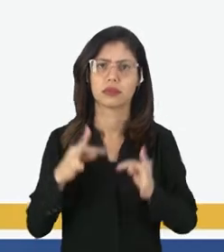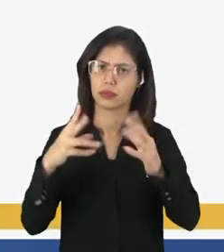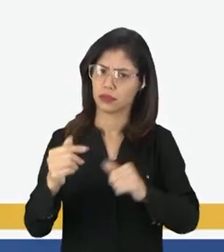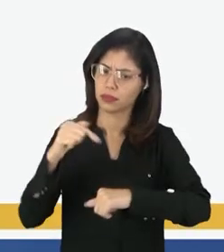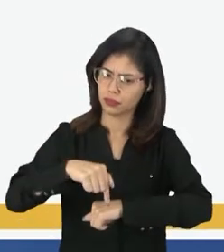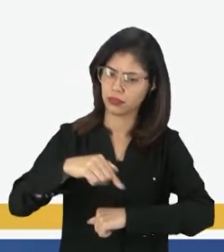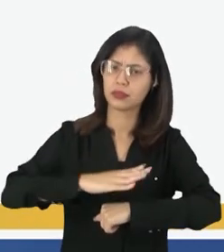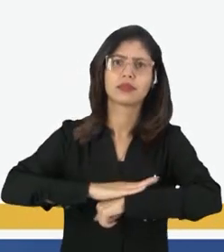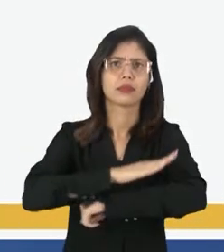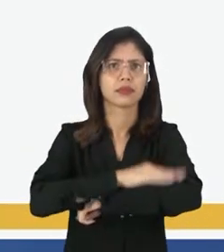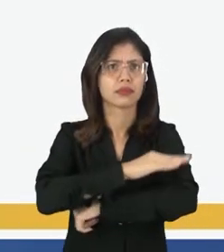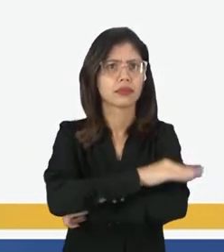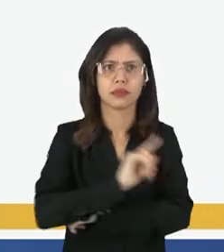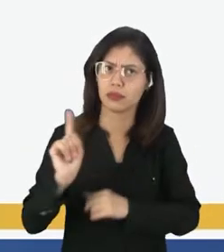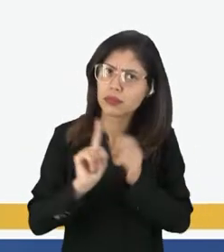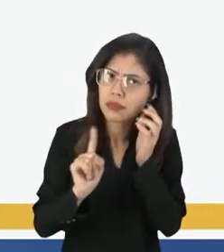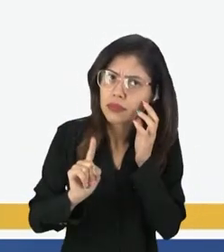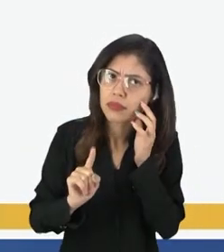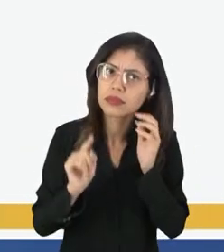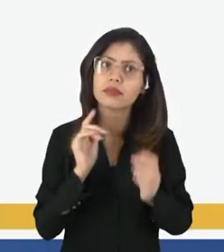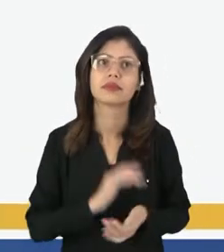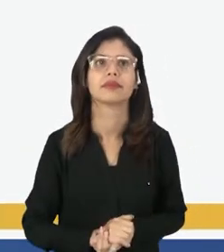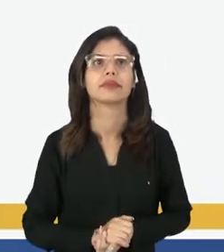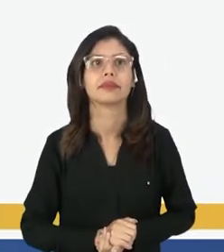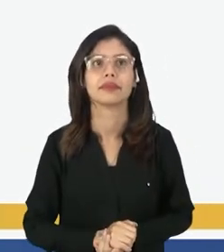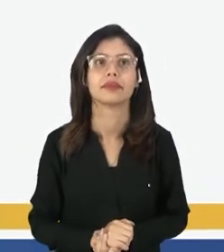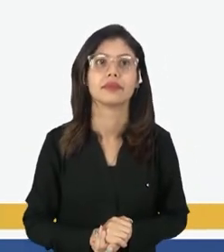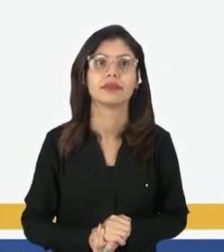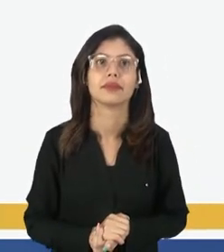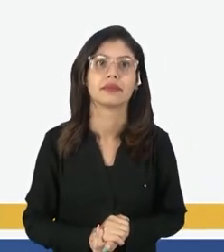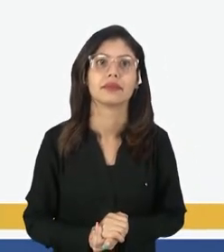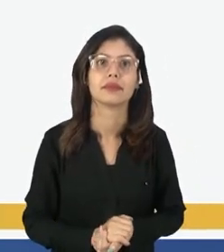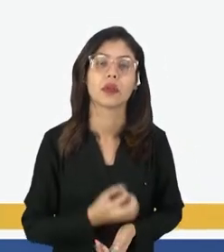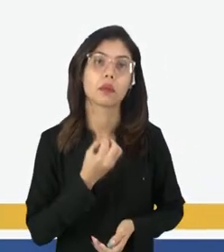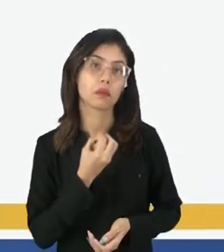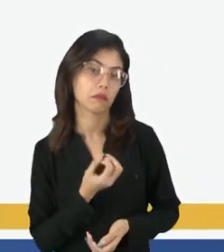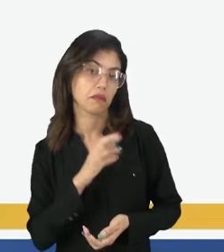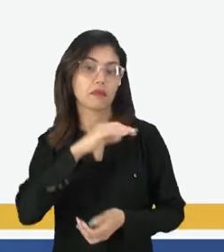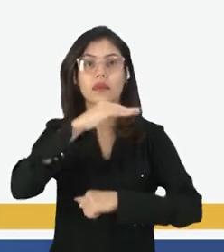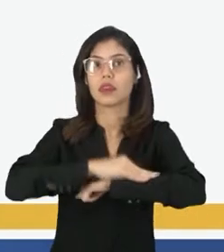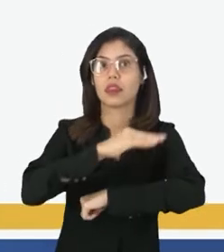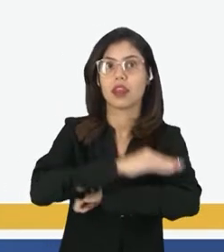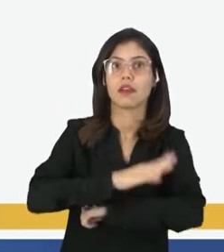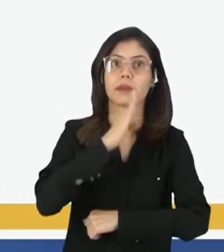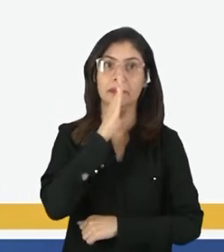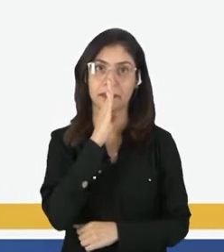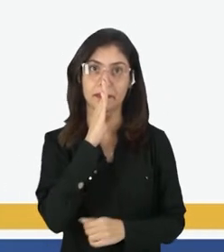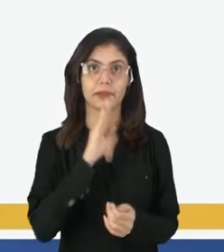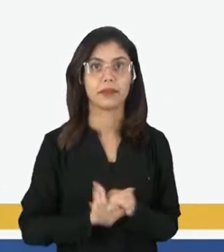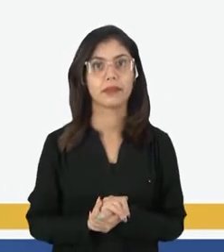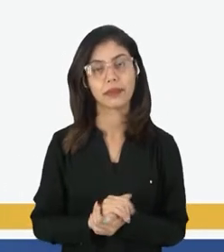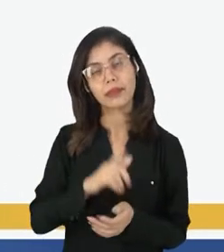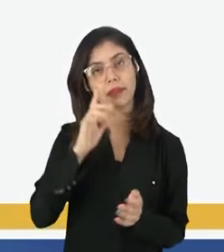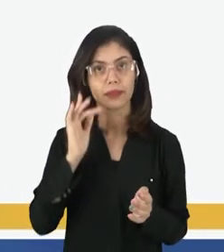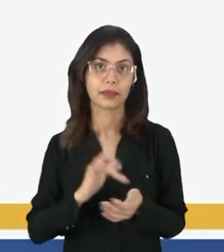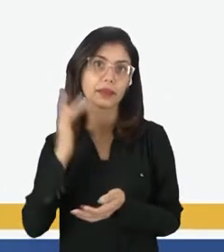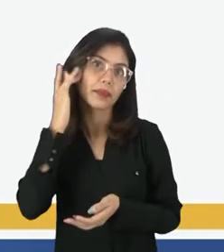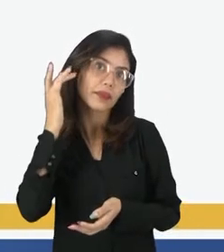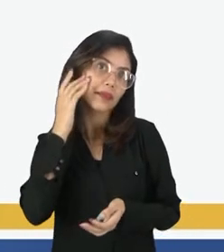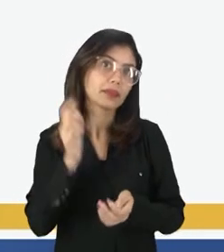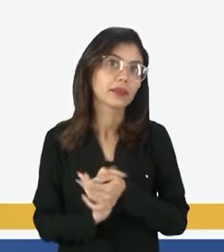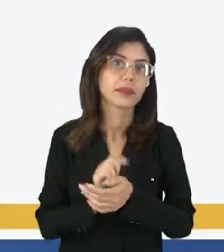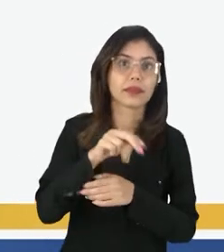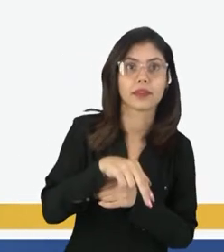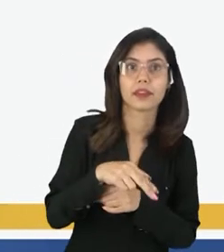tá todo mundo aqui só o sapo não é um besta do sapo e vejo ficar quieto achou de